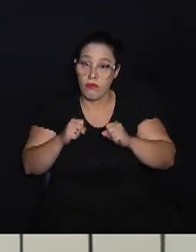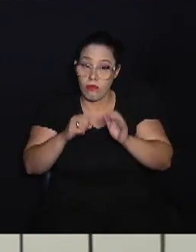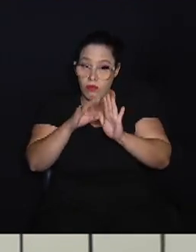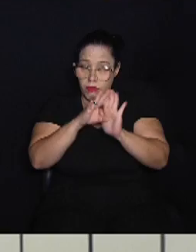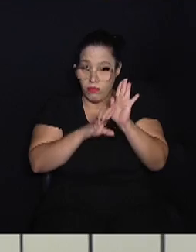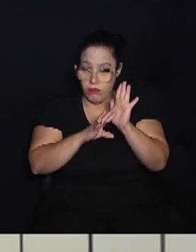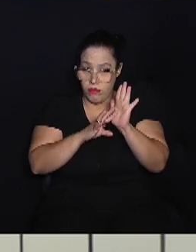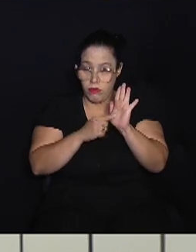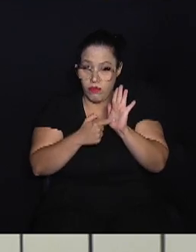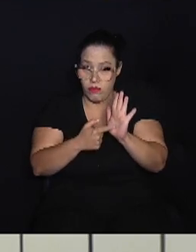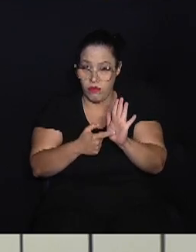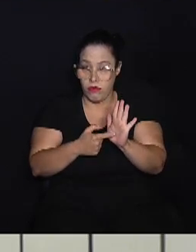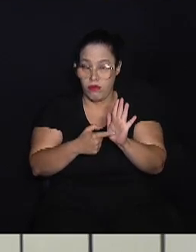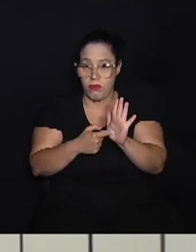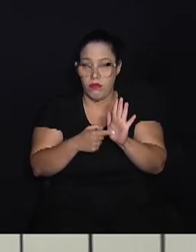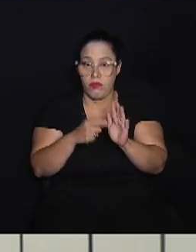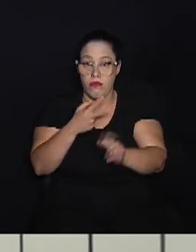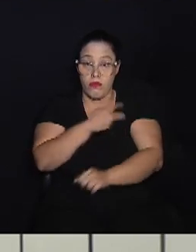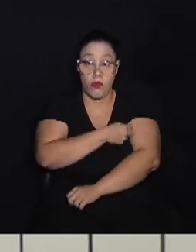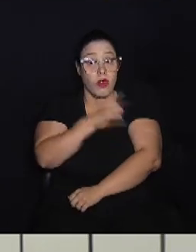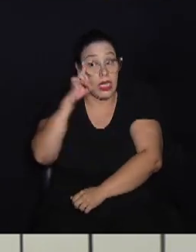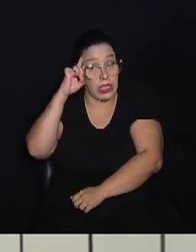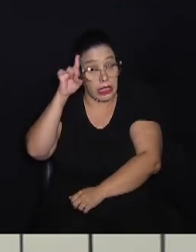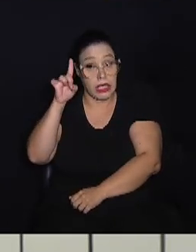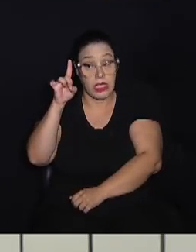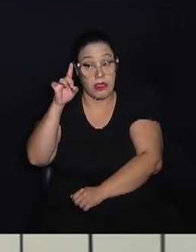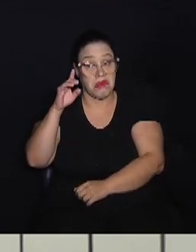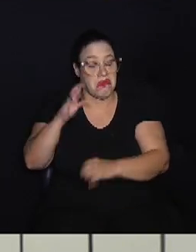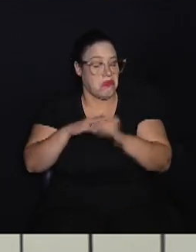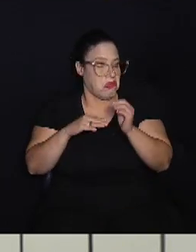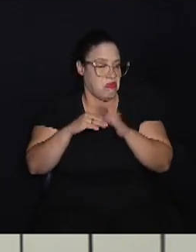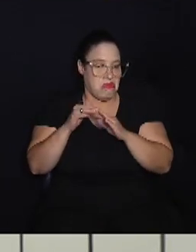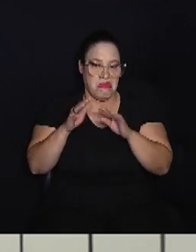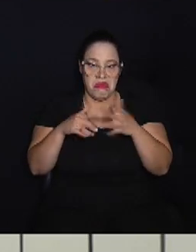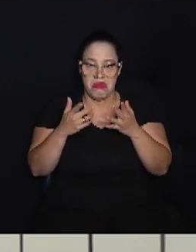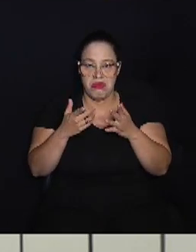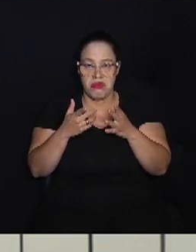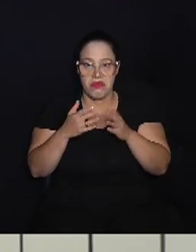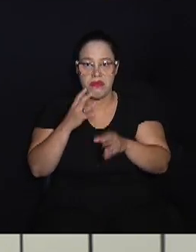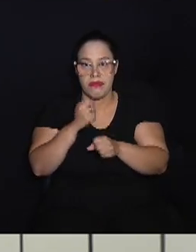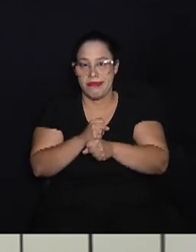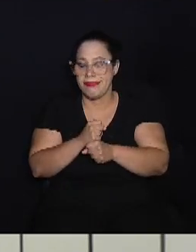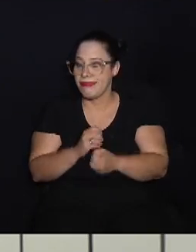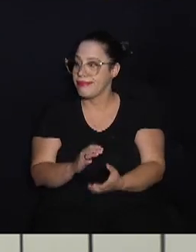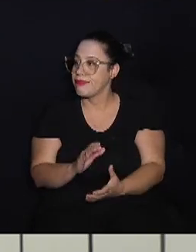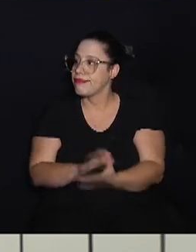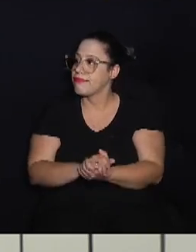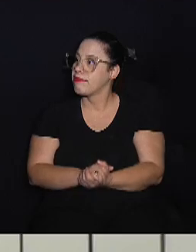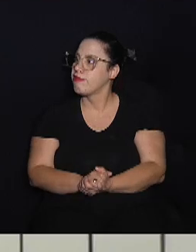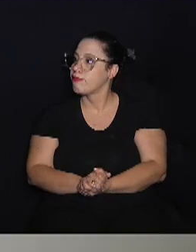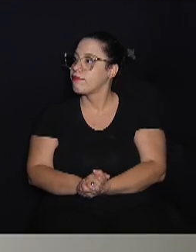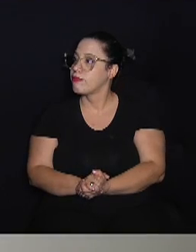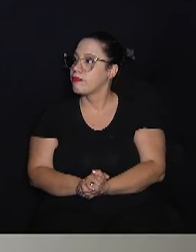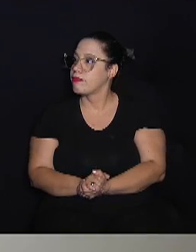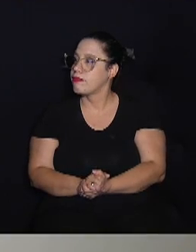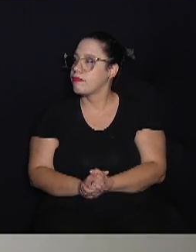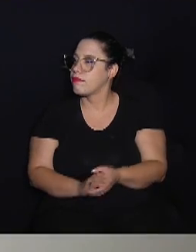carteirinha de vacinação dos pets em dia, independente da época do ano.